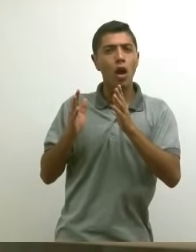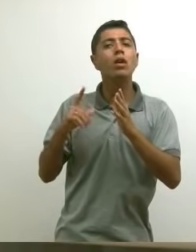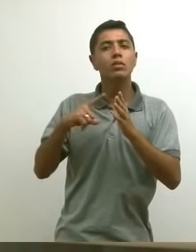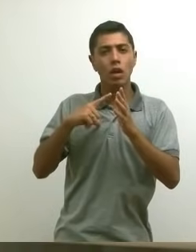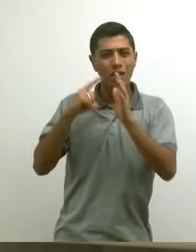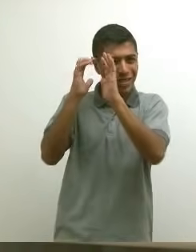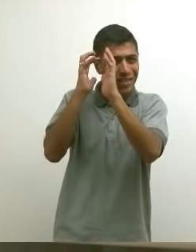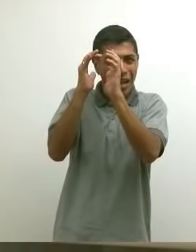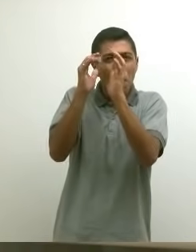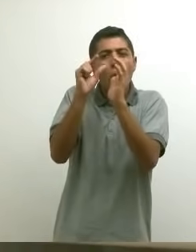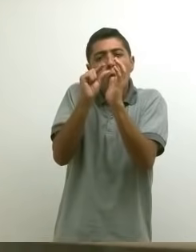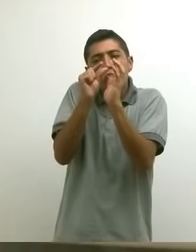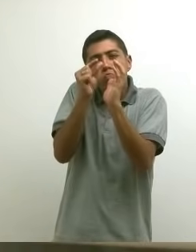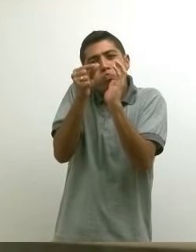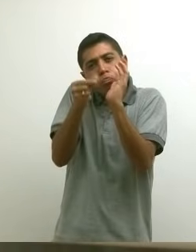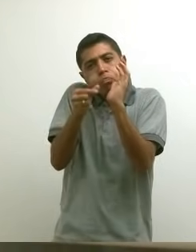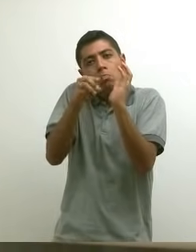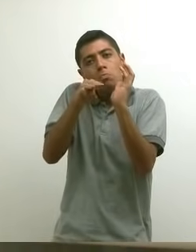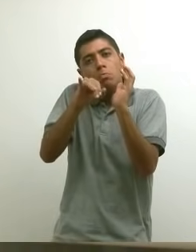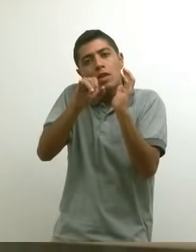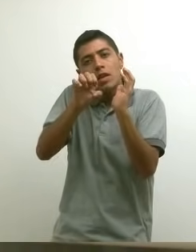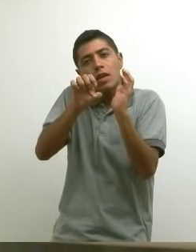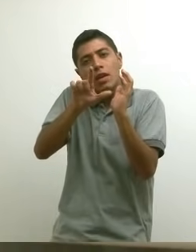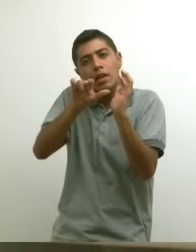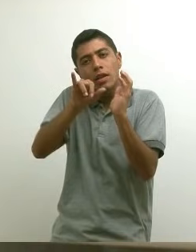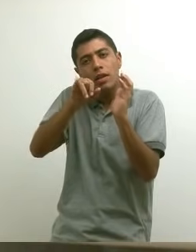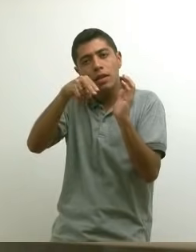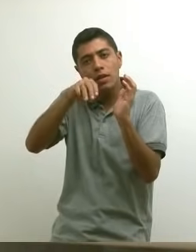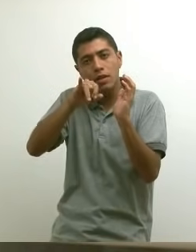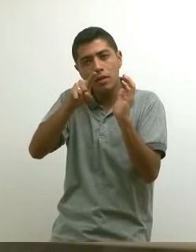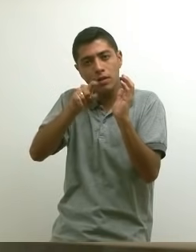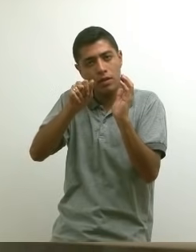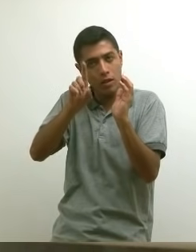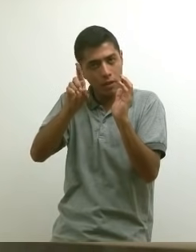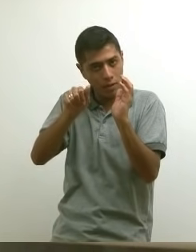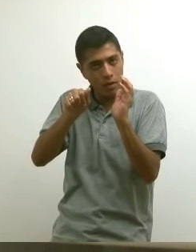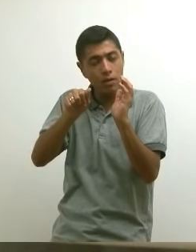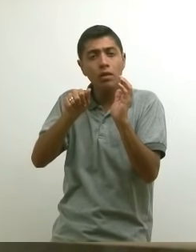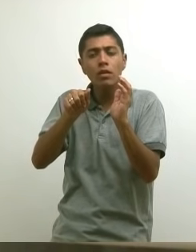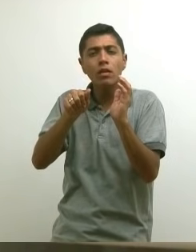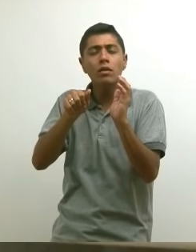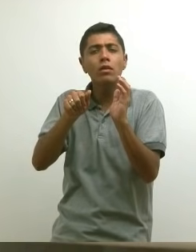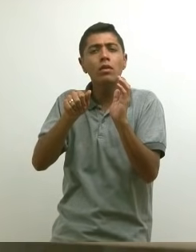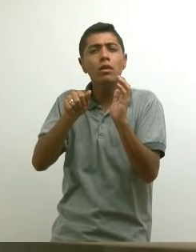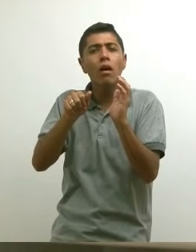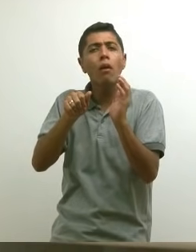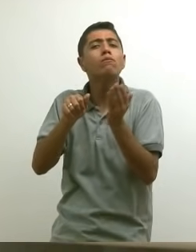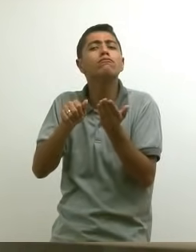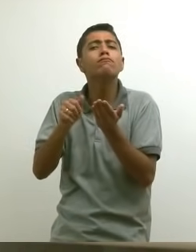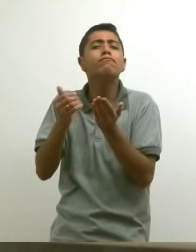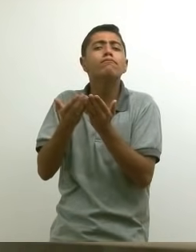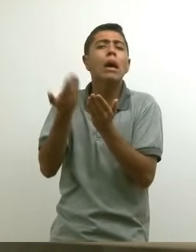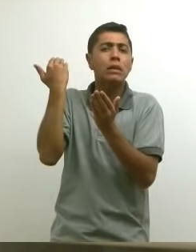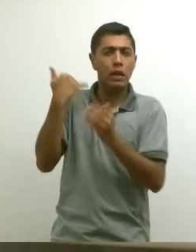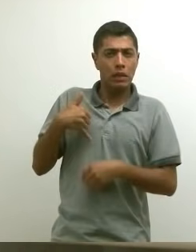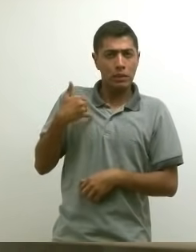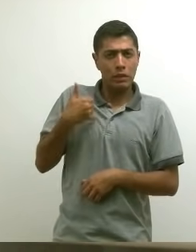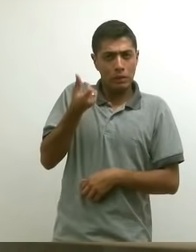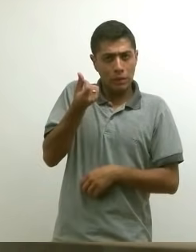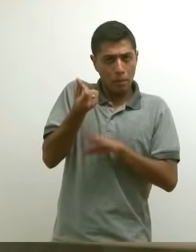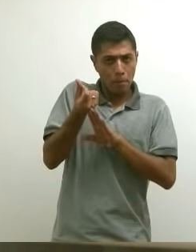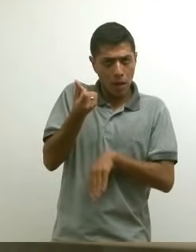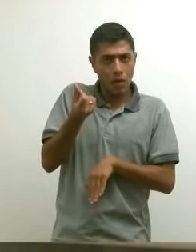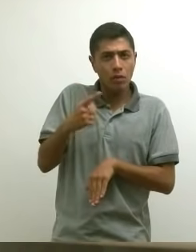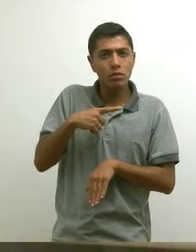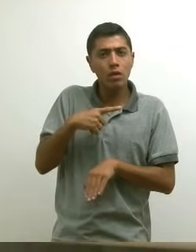perde um tipo de neurônio neurônio que existe só na primeira infância os neurônios espelho foi